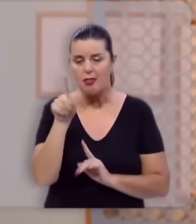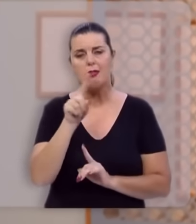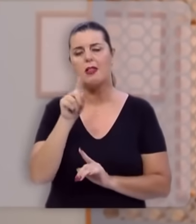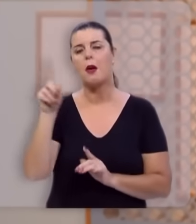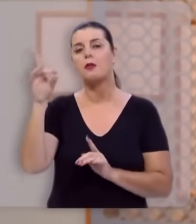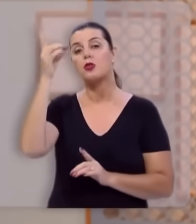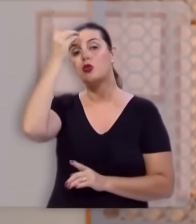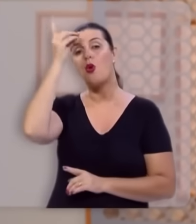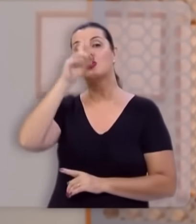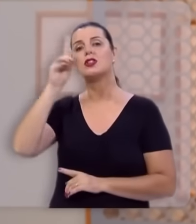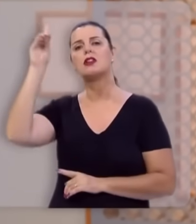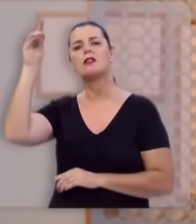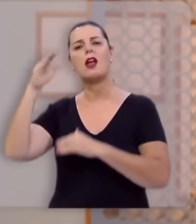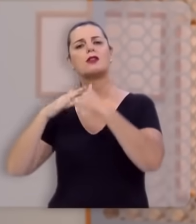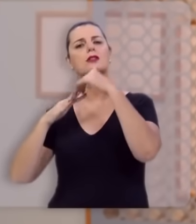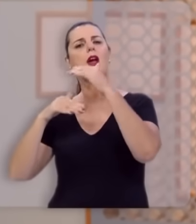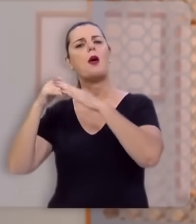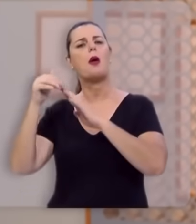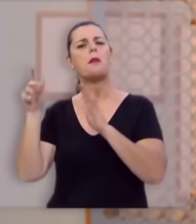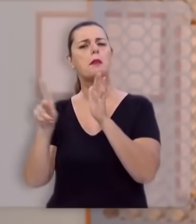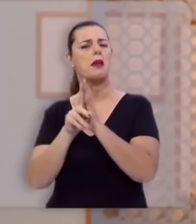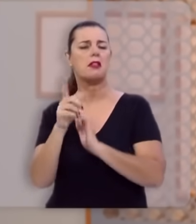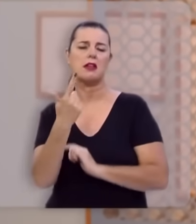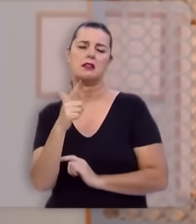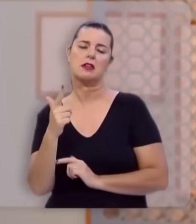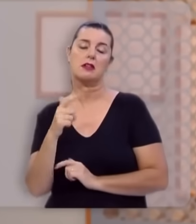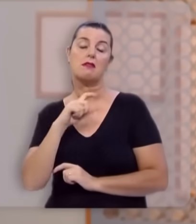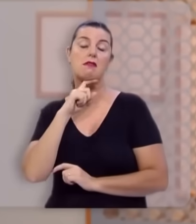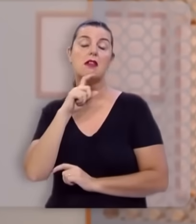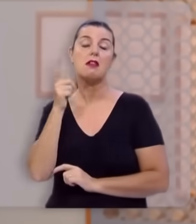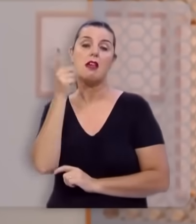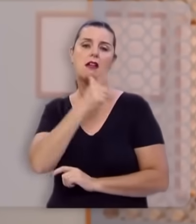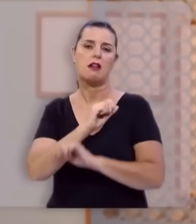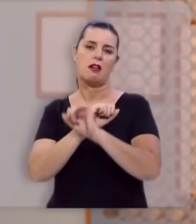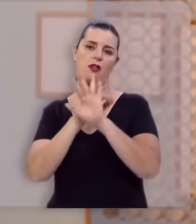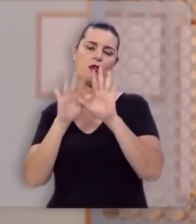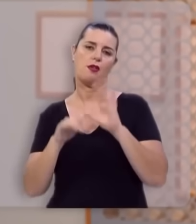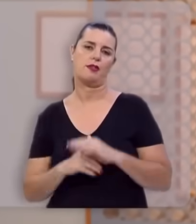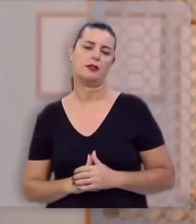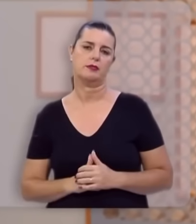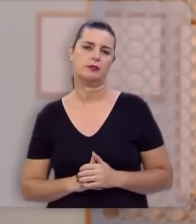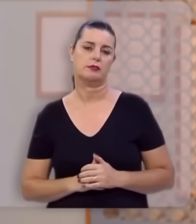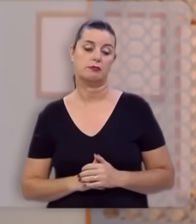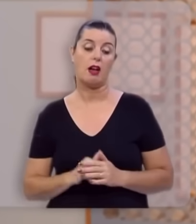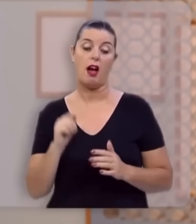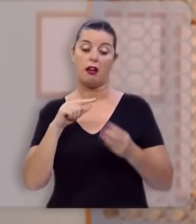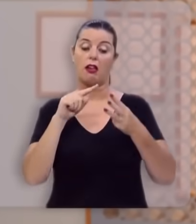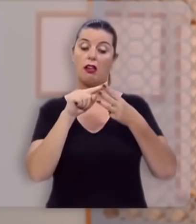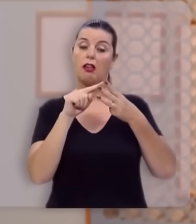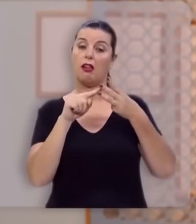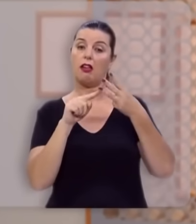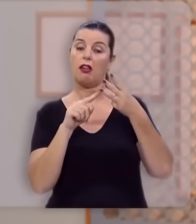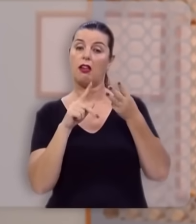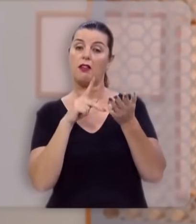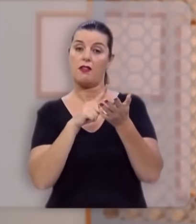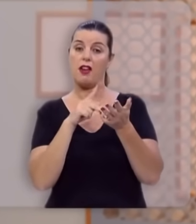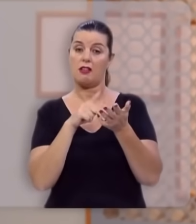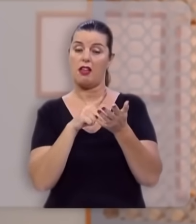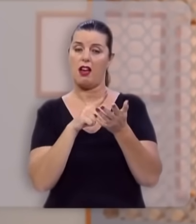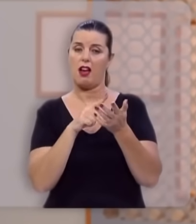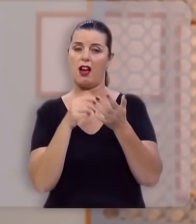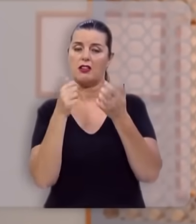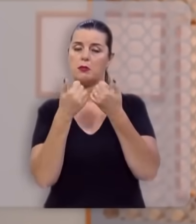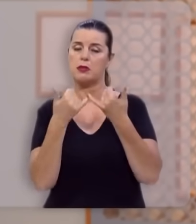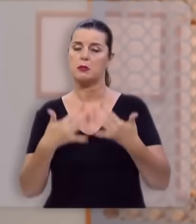de Deus, não de obras, para que ninguém se glorie. Aqui tem três verdades que eu quero